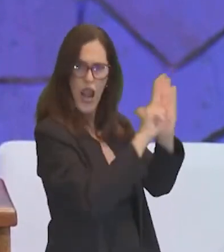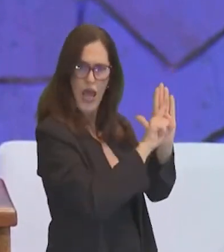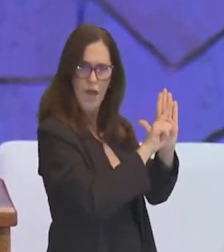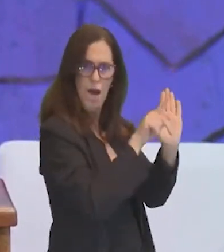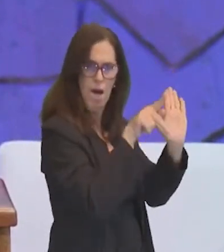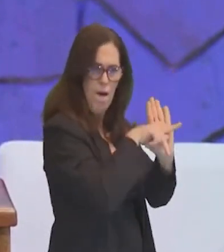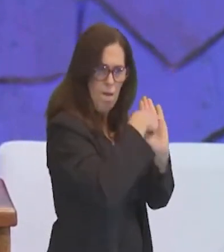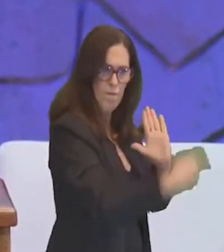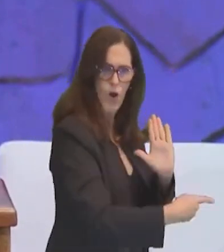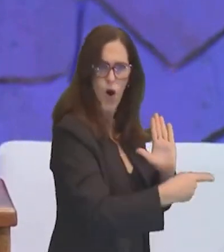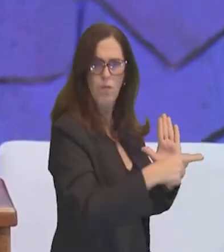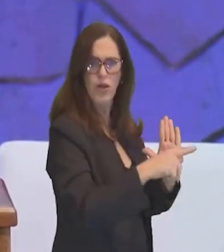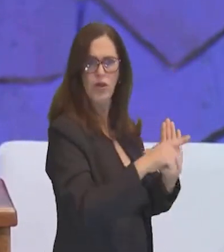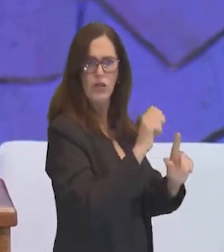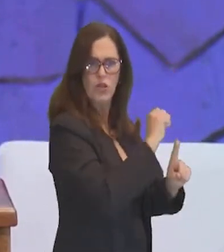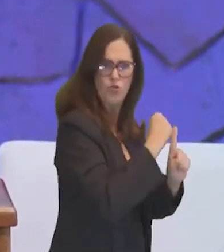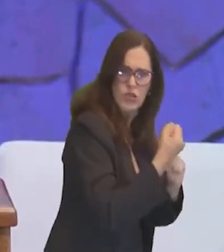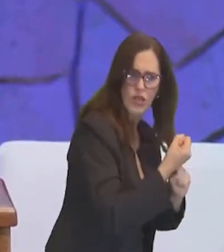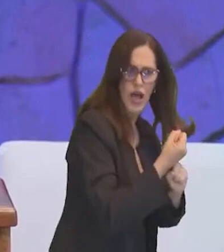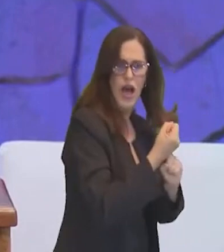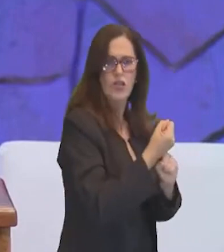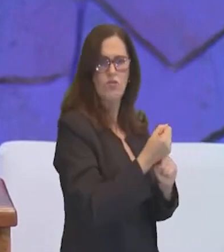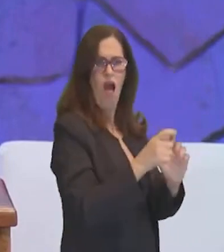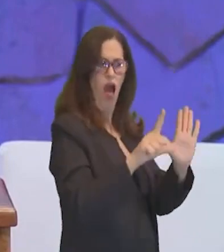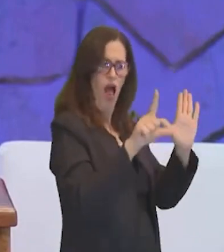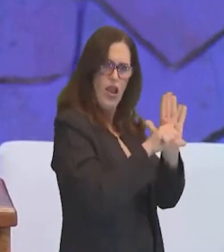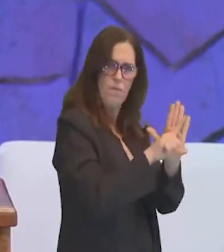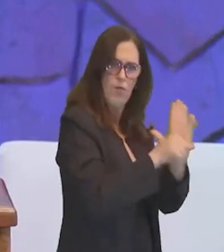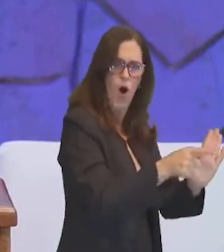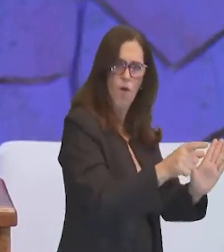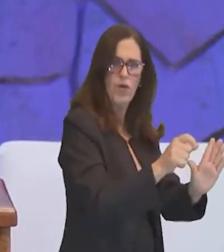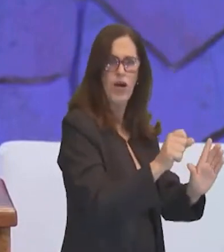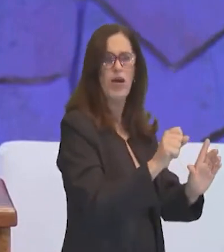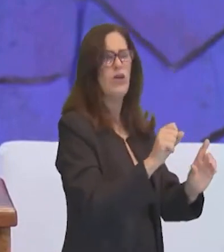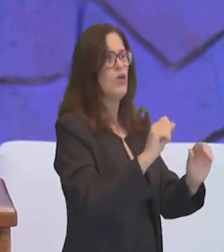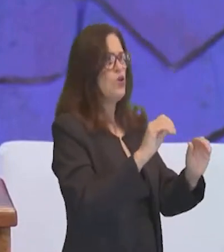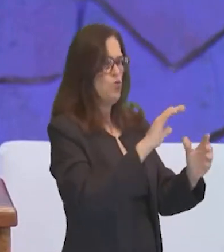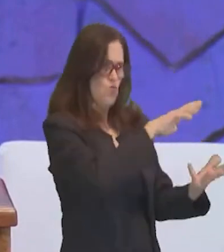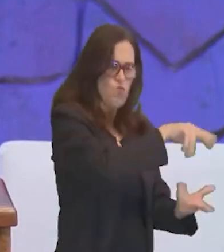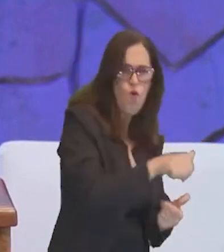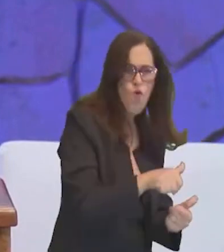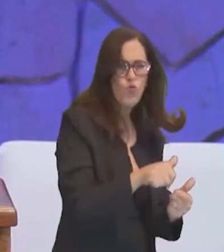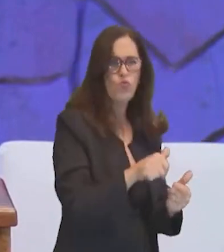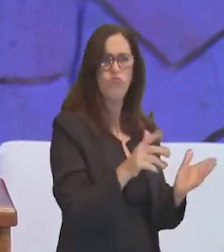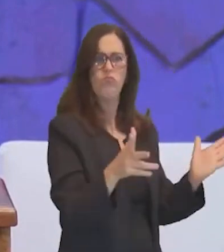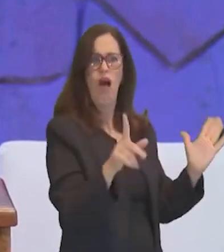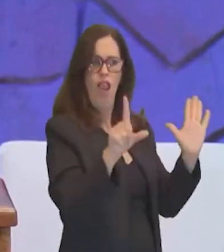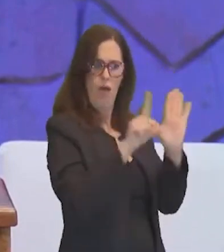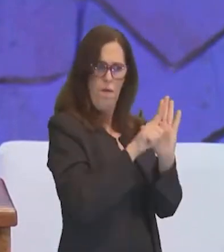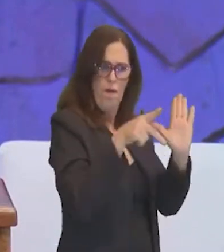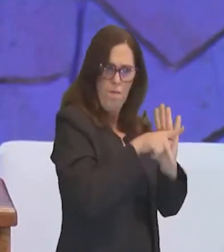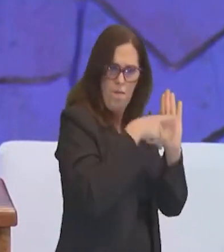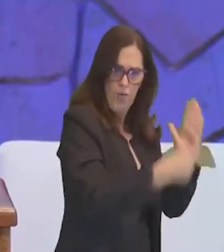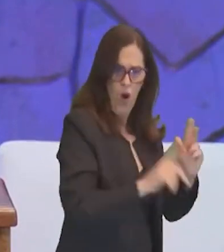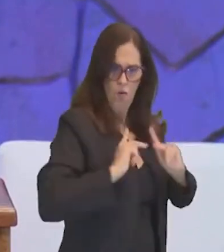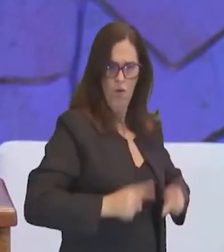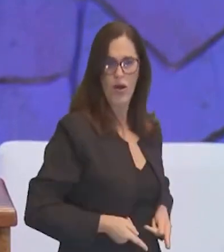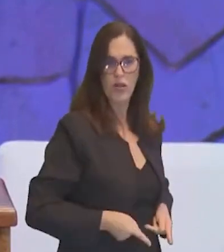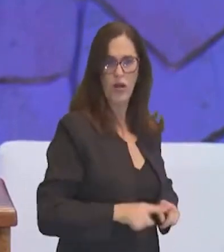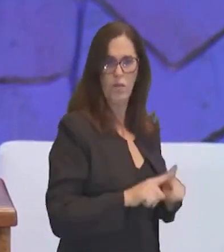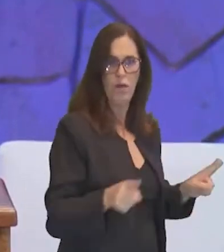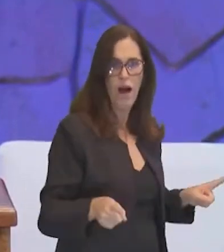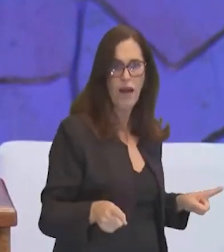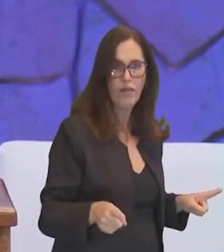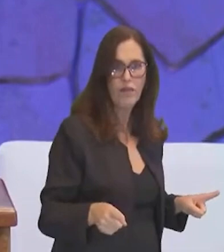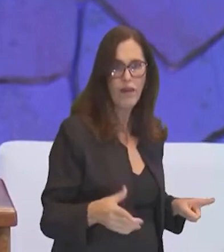são os estatutos de Deus. E o primeiro deles, igreja, é amar a Deus sobre todas